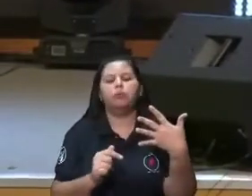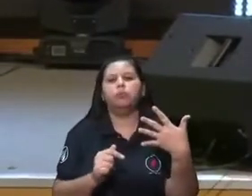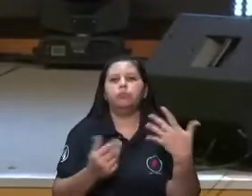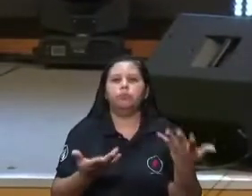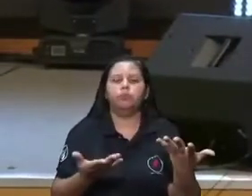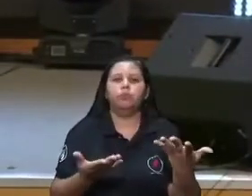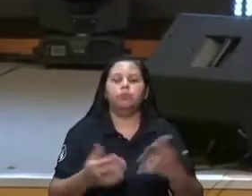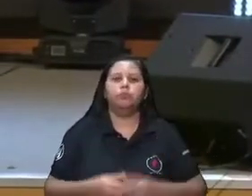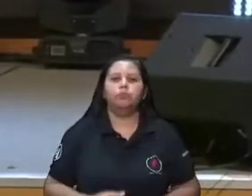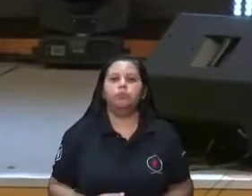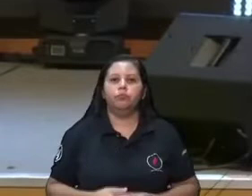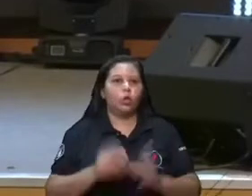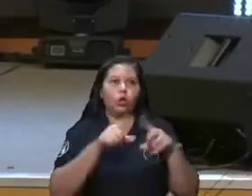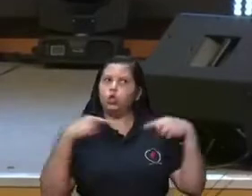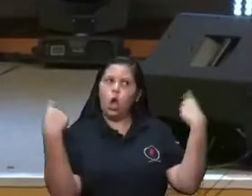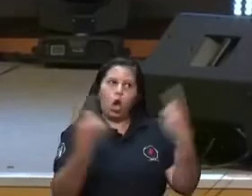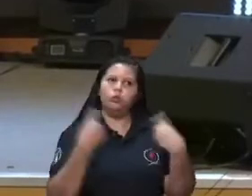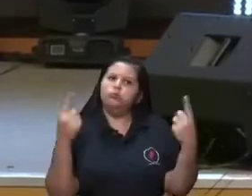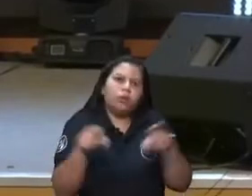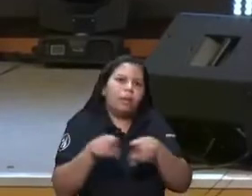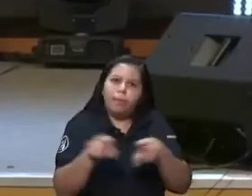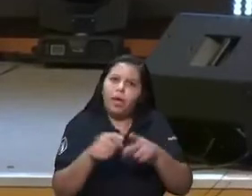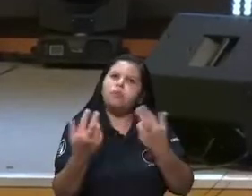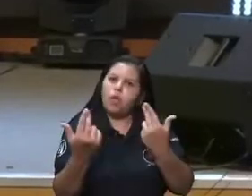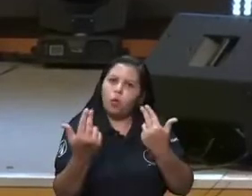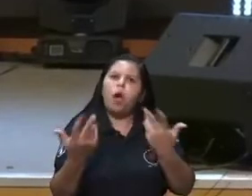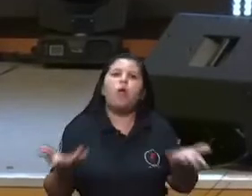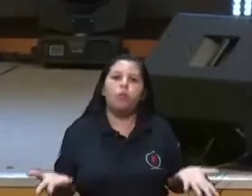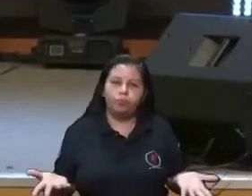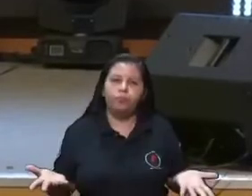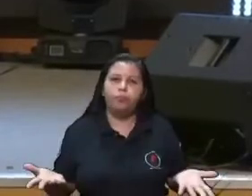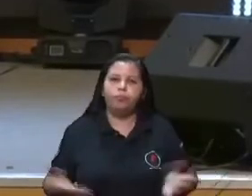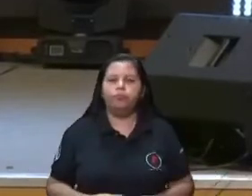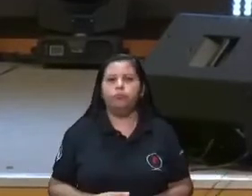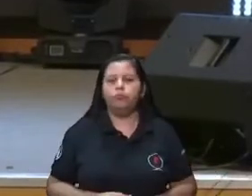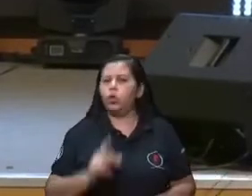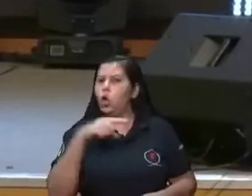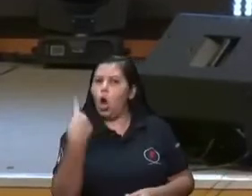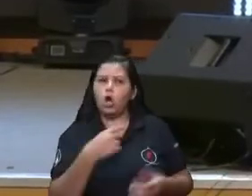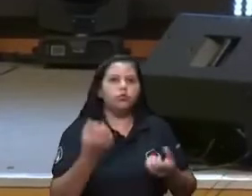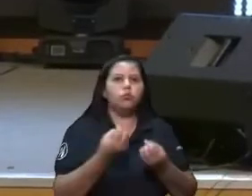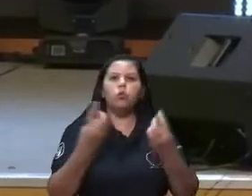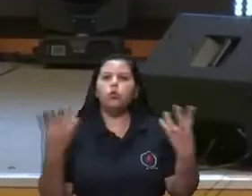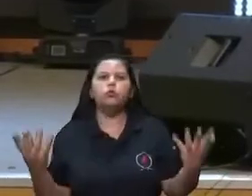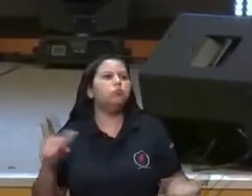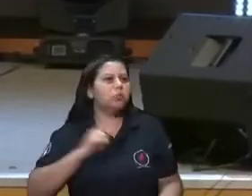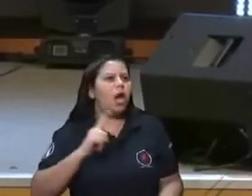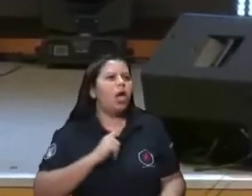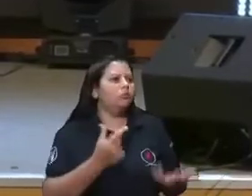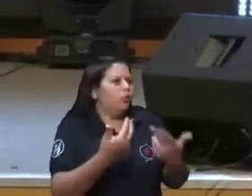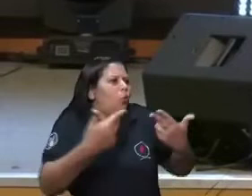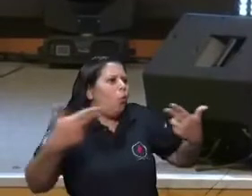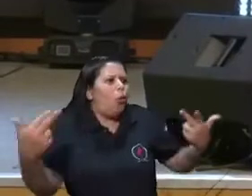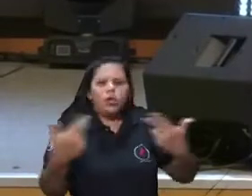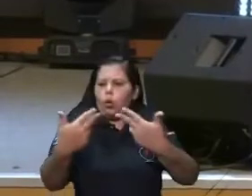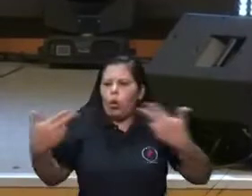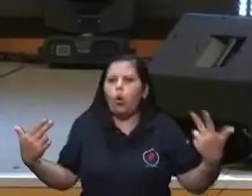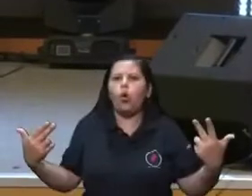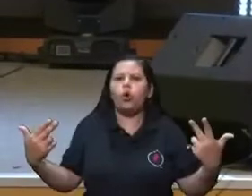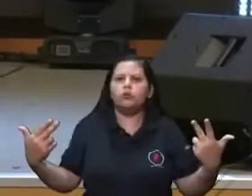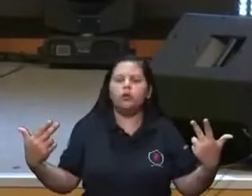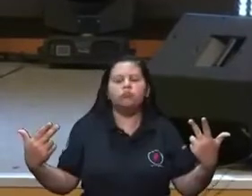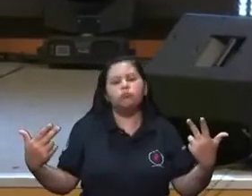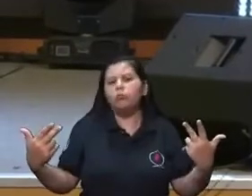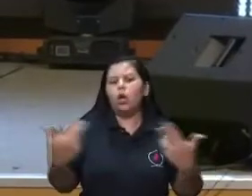Entre nós, não é diferente. Muitos de nós aqui temos. Temos coisas que